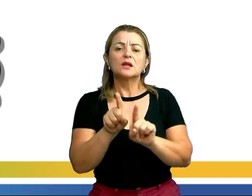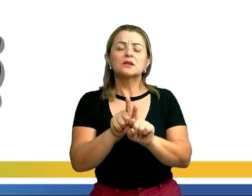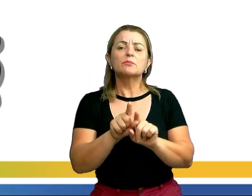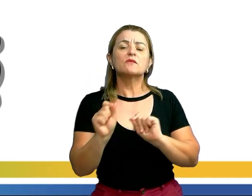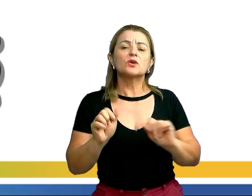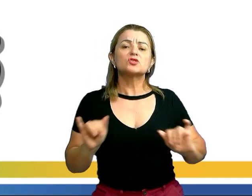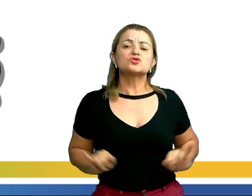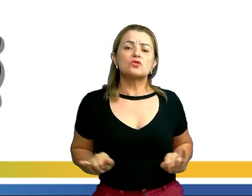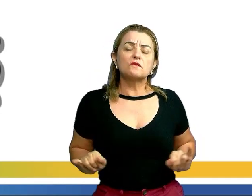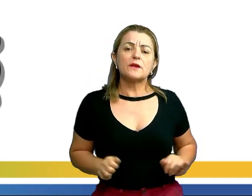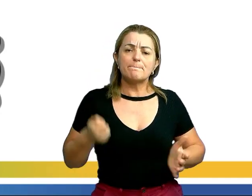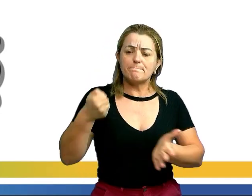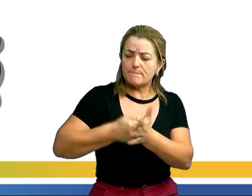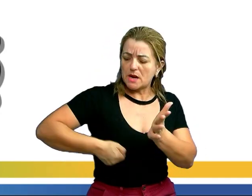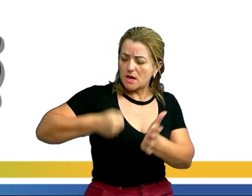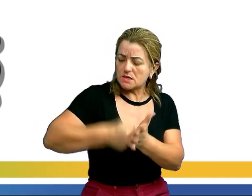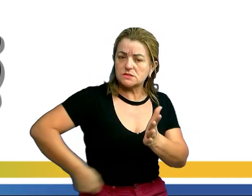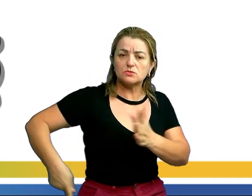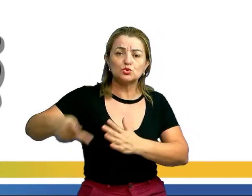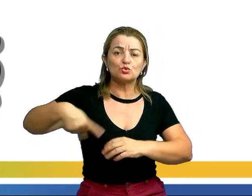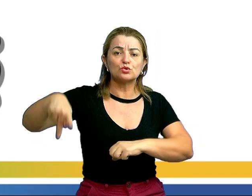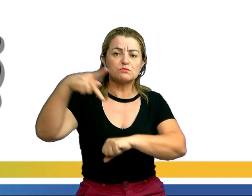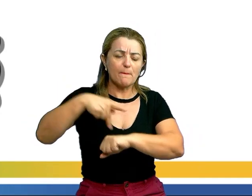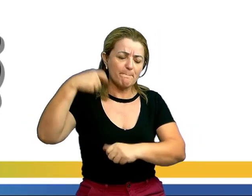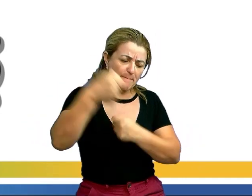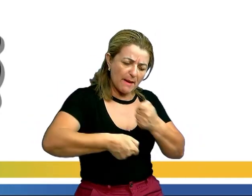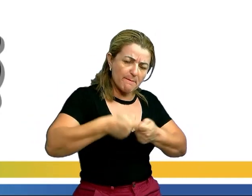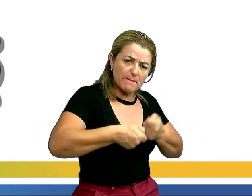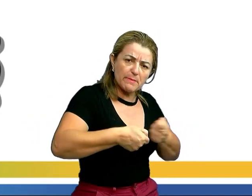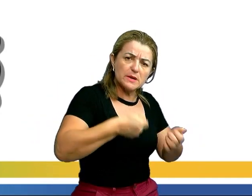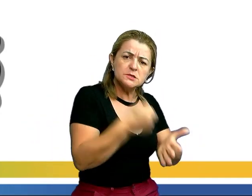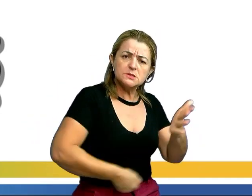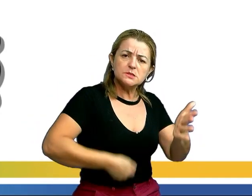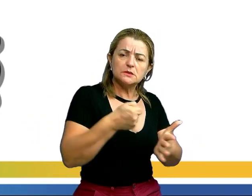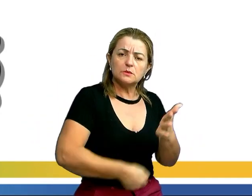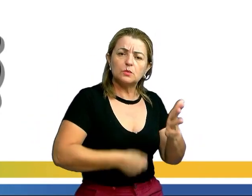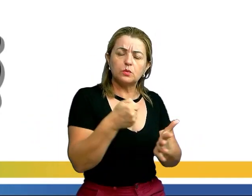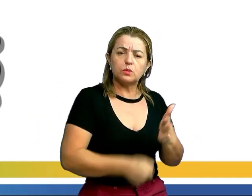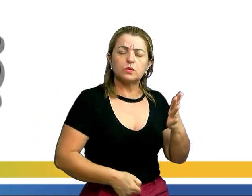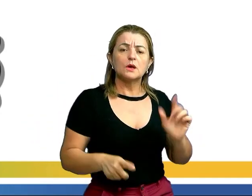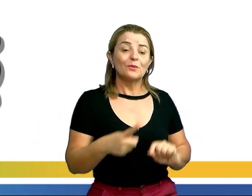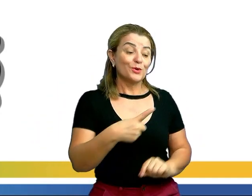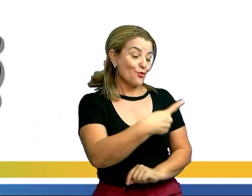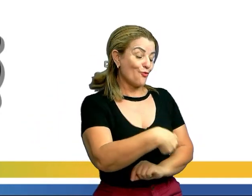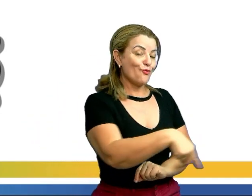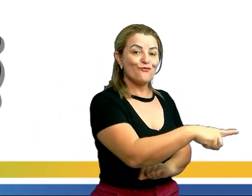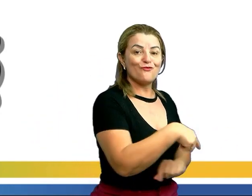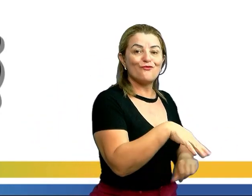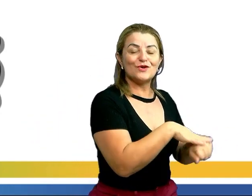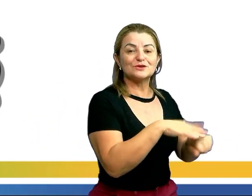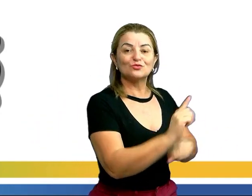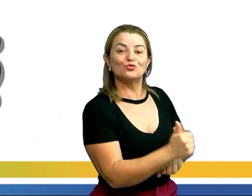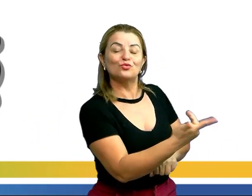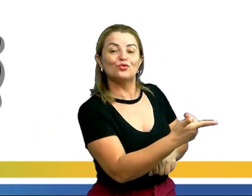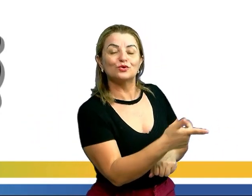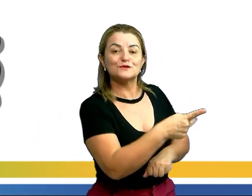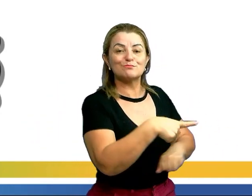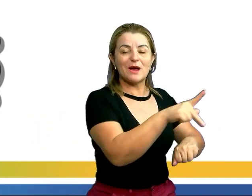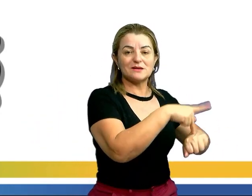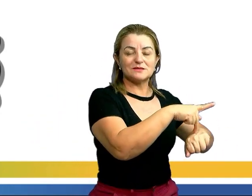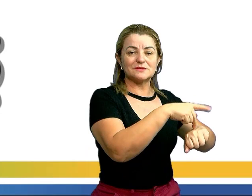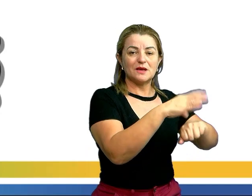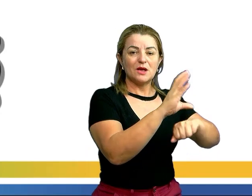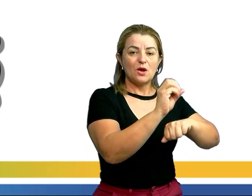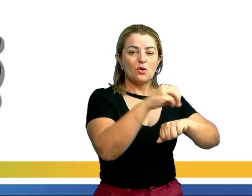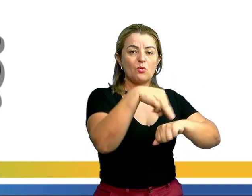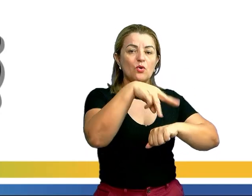questão da política externa, que ele começa a fazer conversas com o mundo comunista, tanto quanto a questão, né,